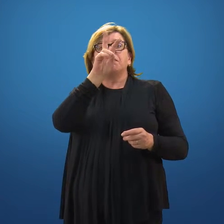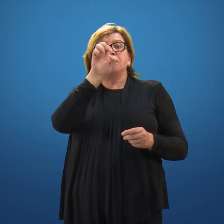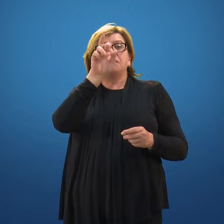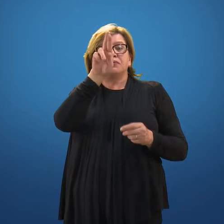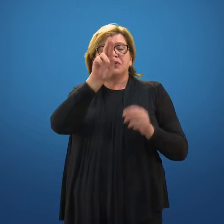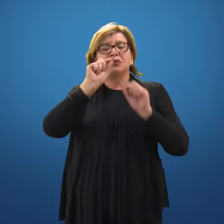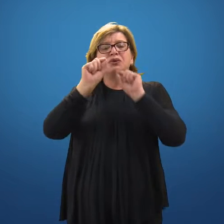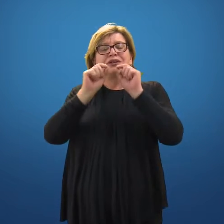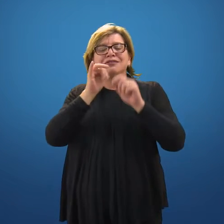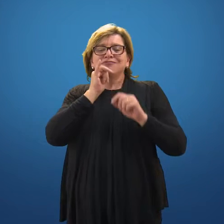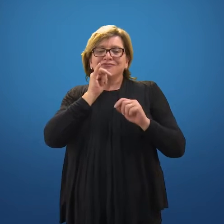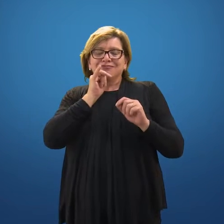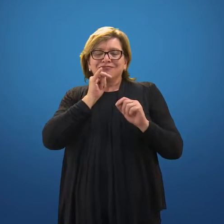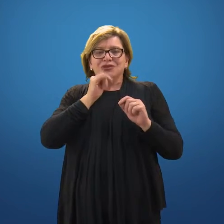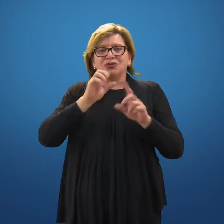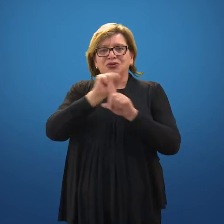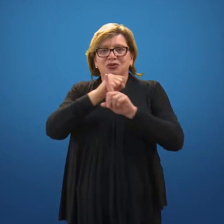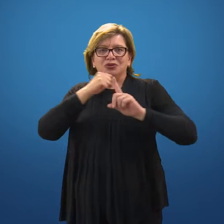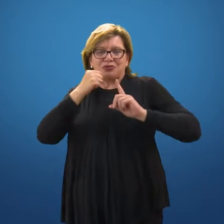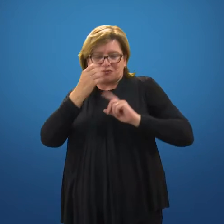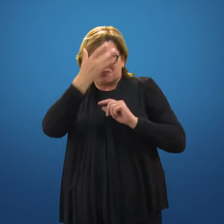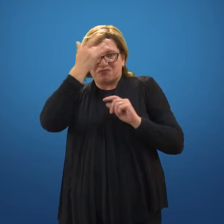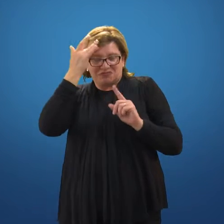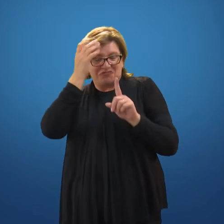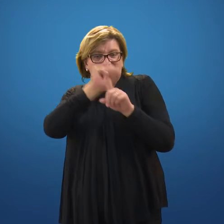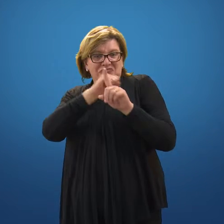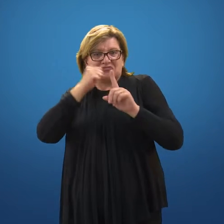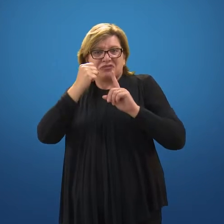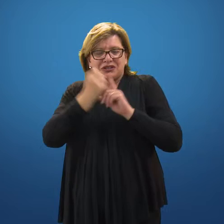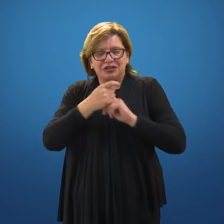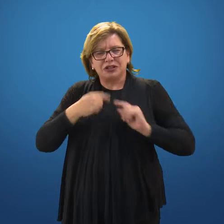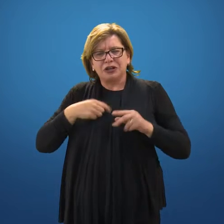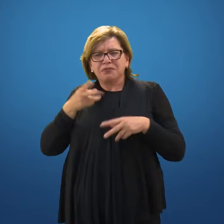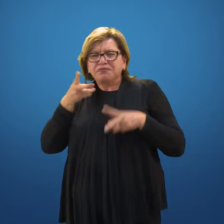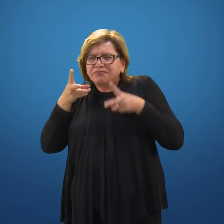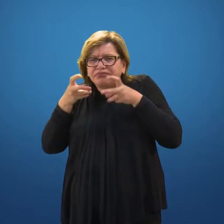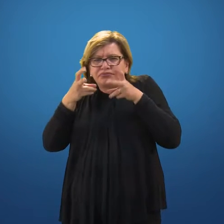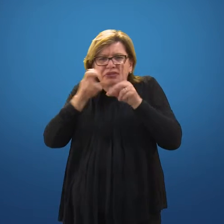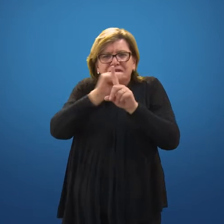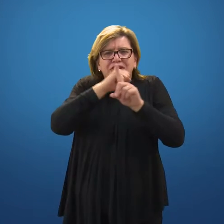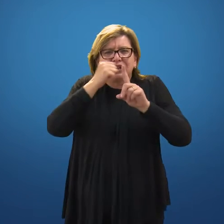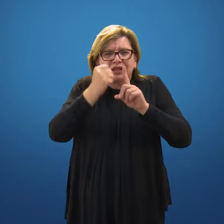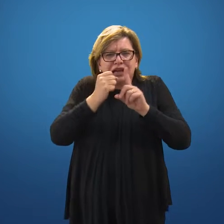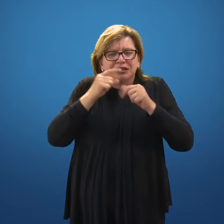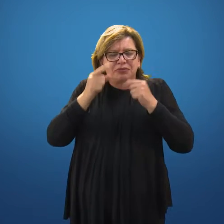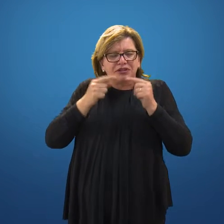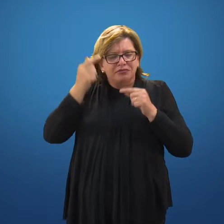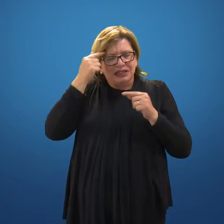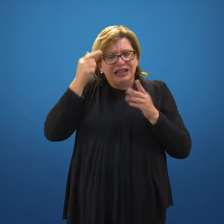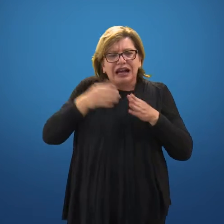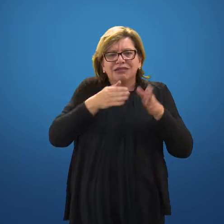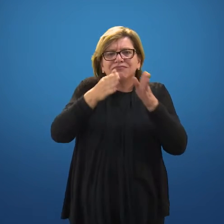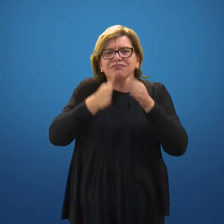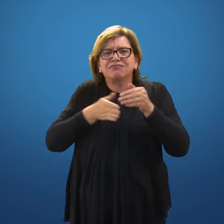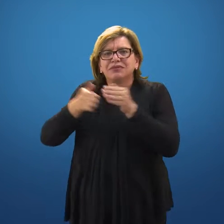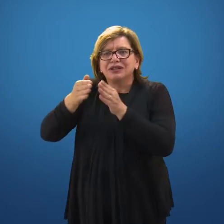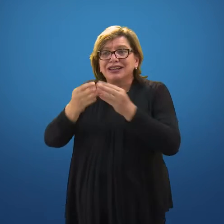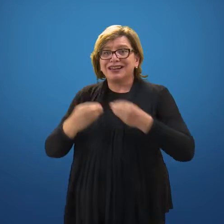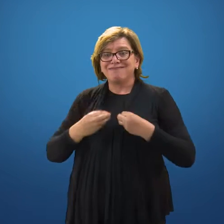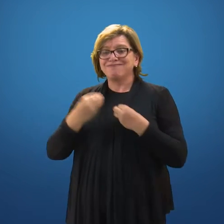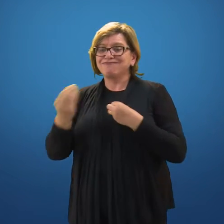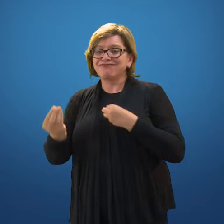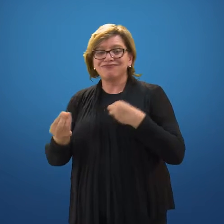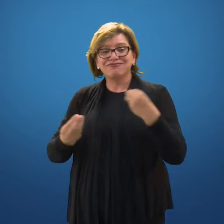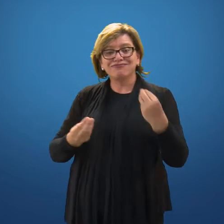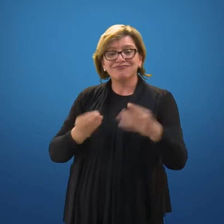a sociedade para prever os comportamentos, os caminhos que ela poderia seguir e prover alguma situação